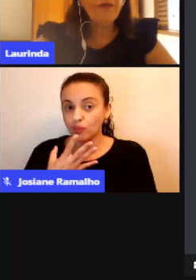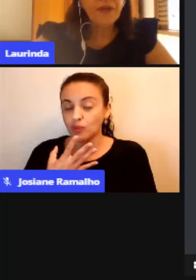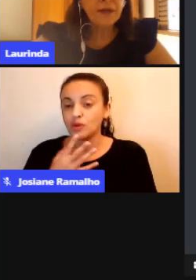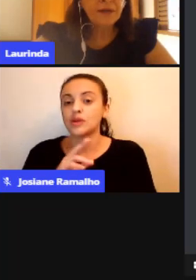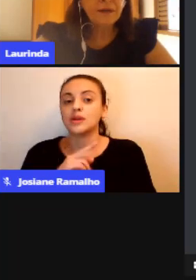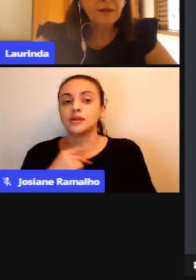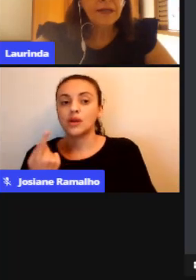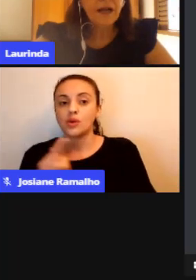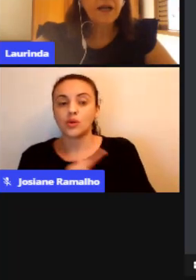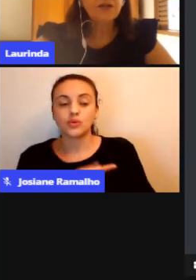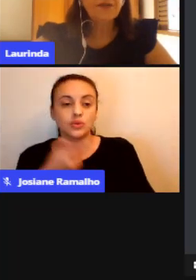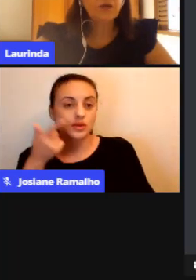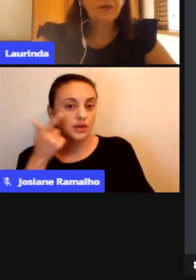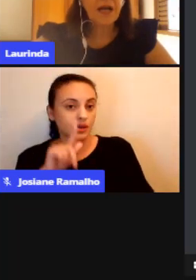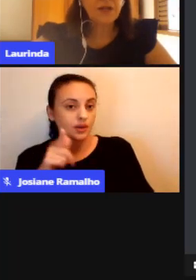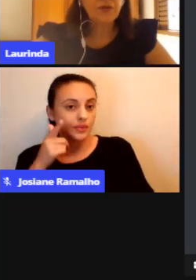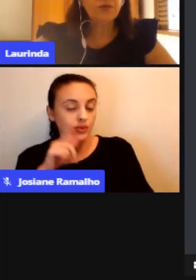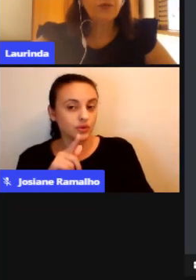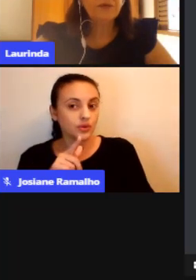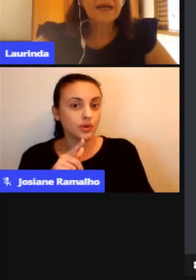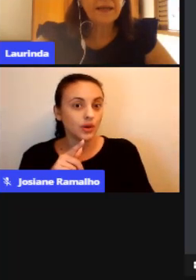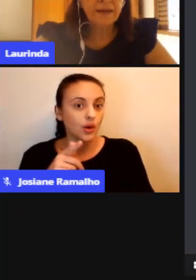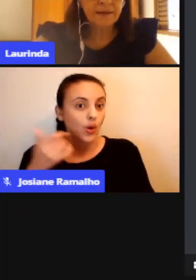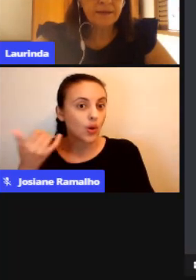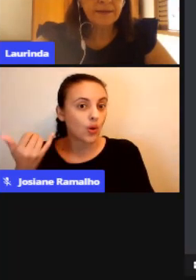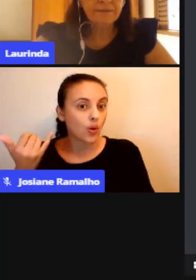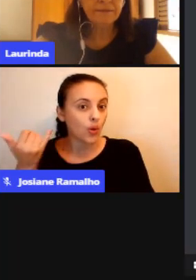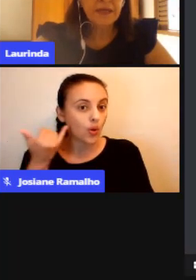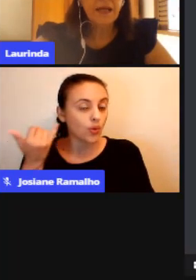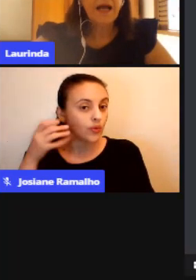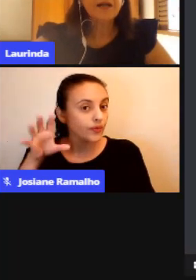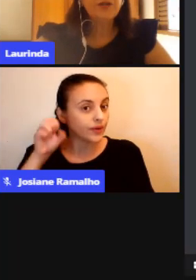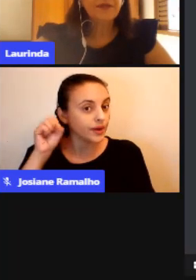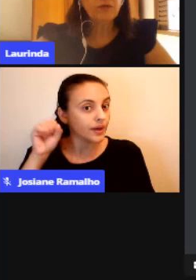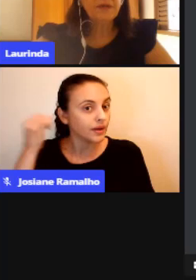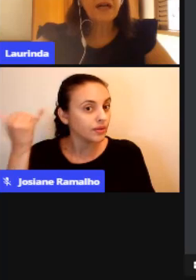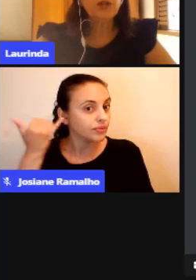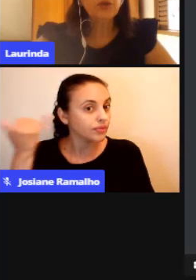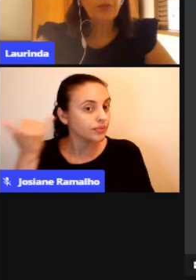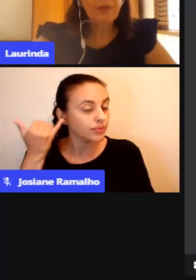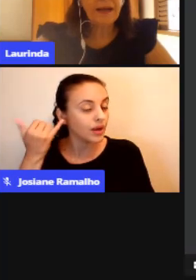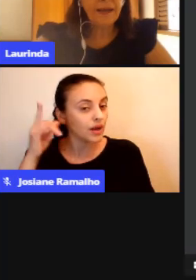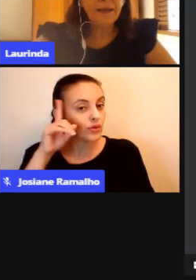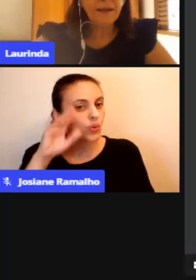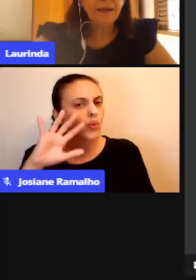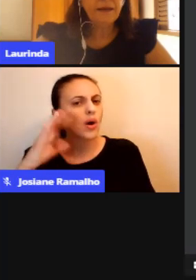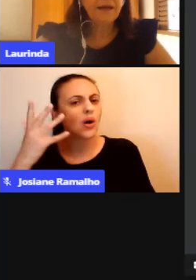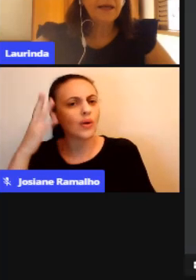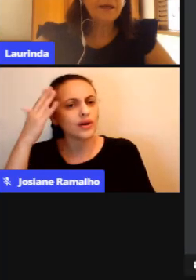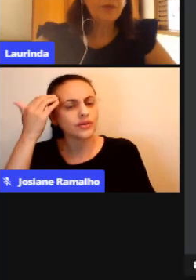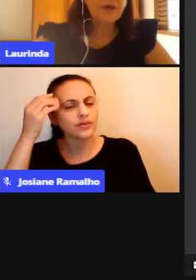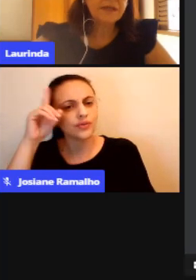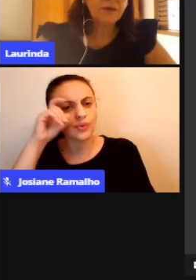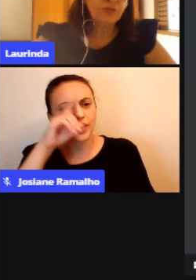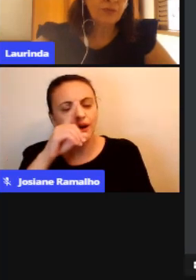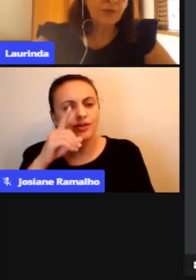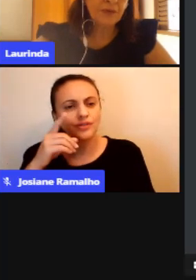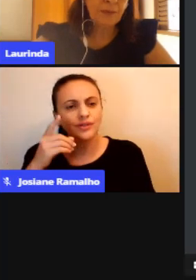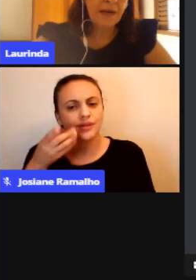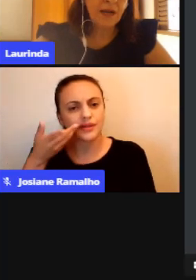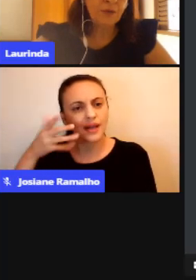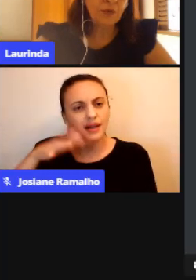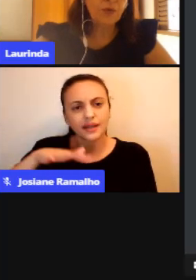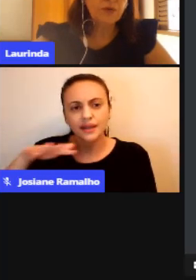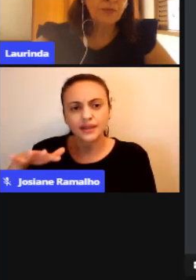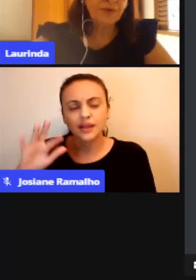puder ouvir a dificuldade da criança, a dificuldade do pai na elaboração do